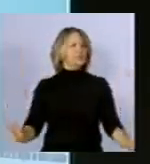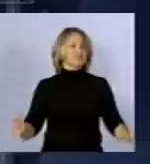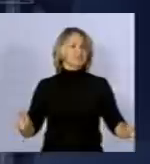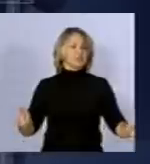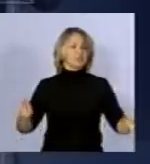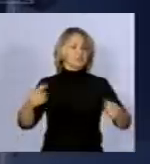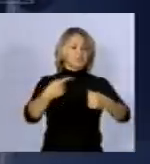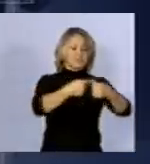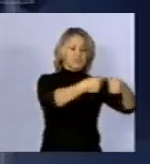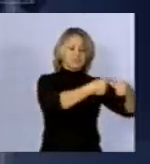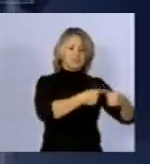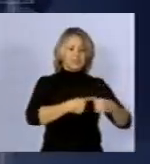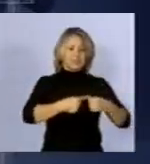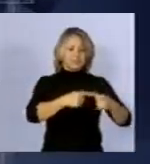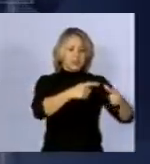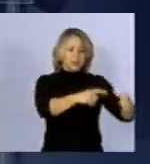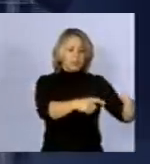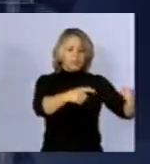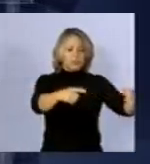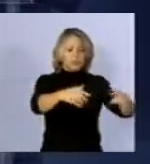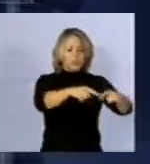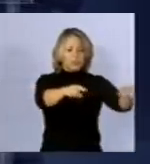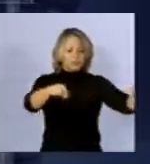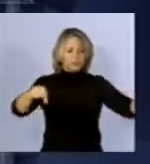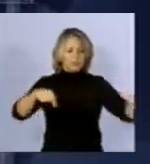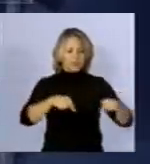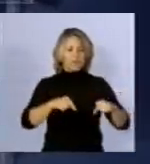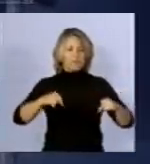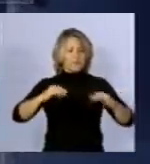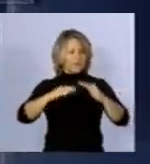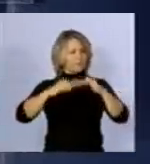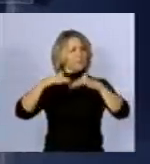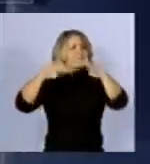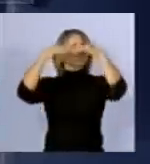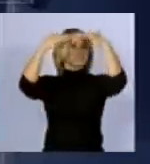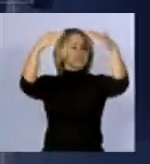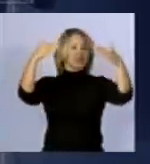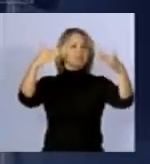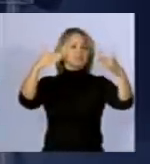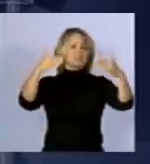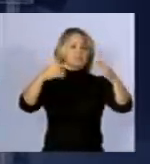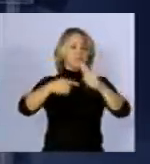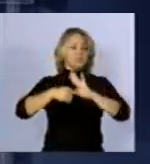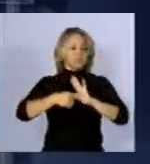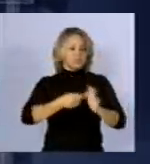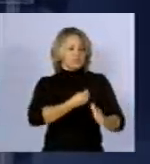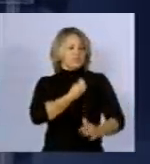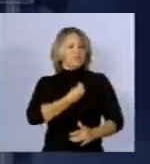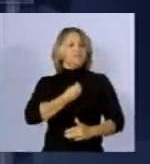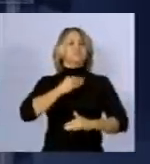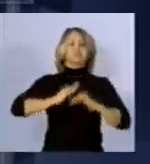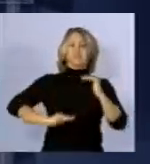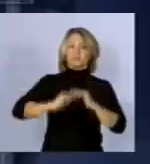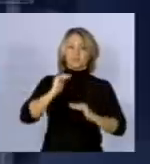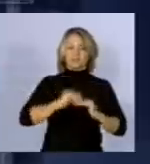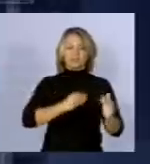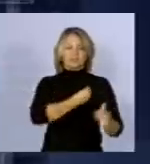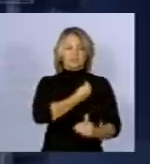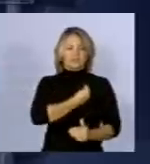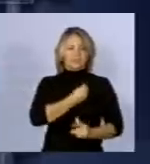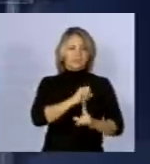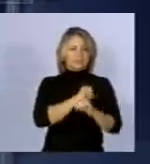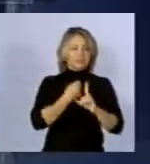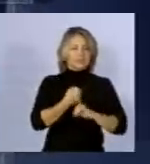loteamentos eh extremamente avançados em em termos de bem-estar social eh e